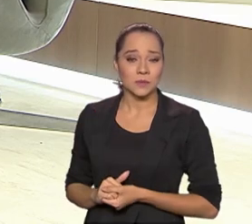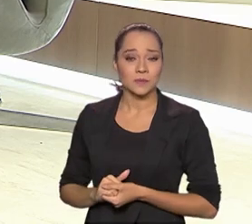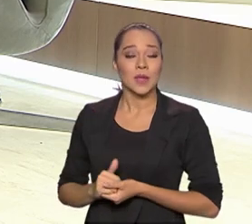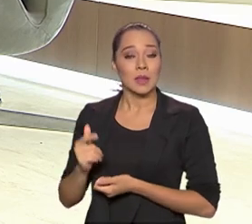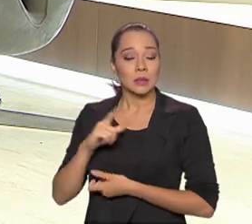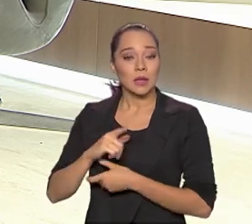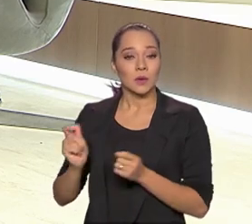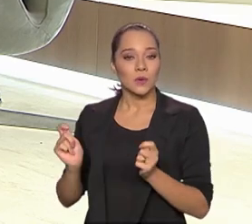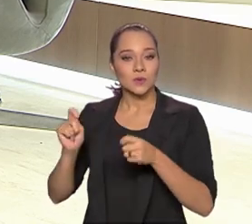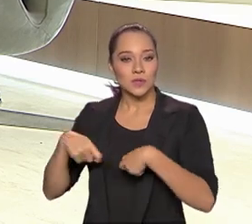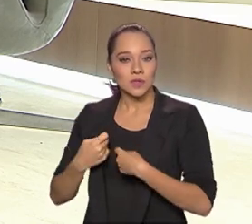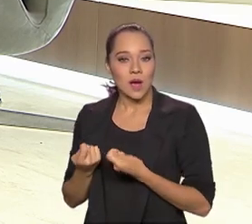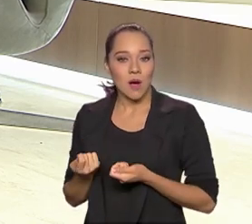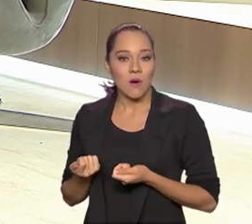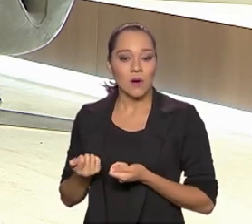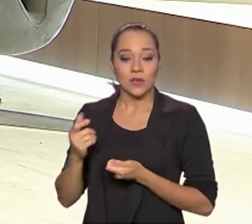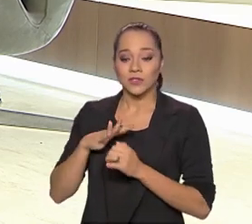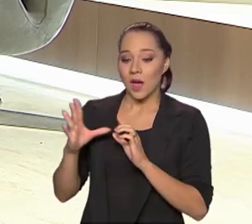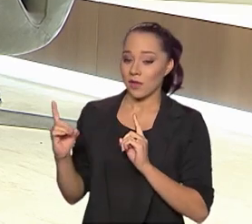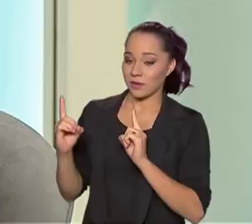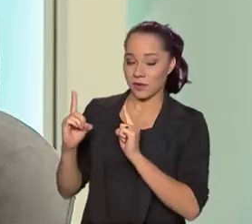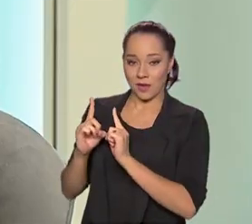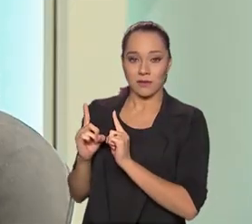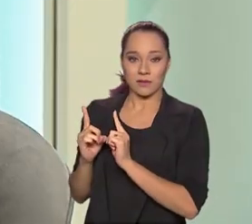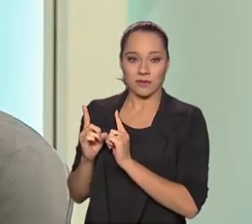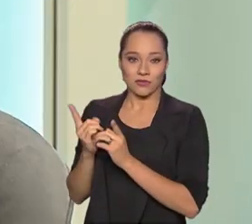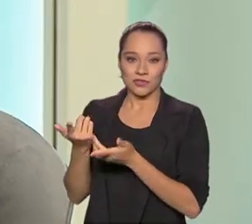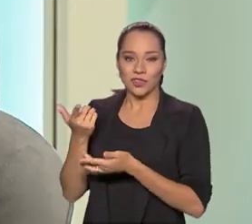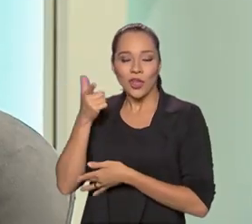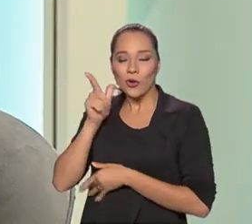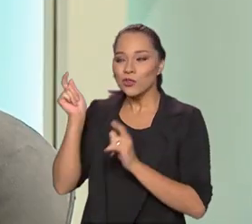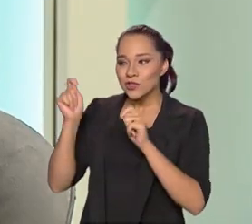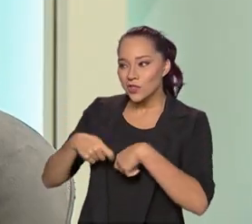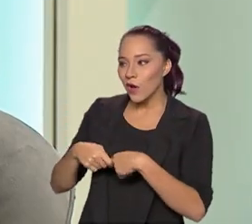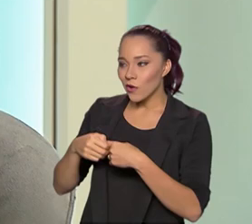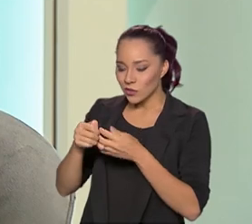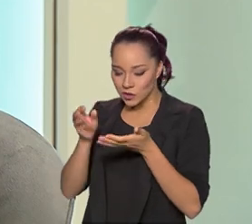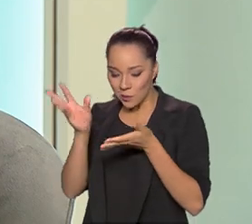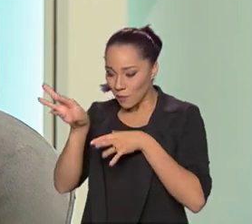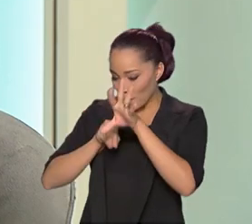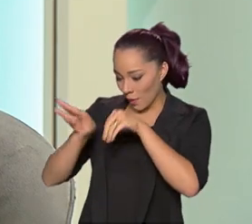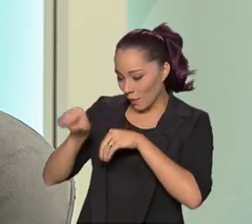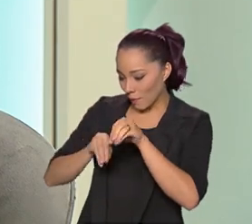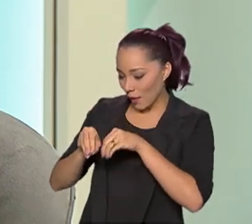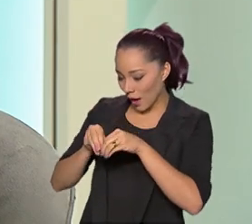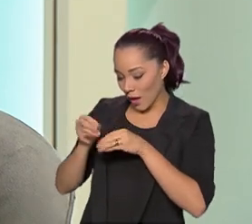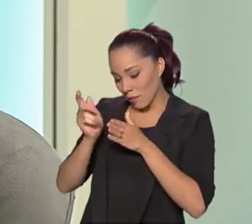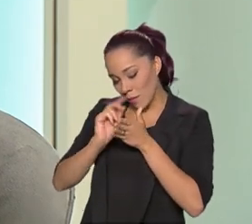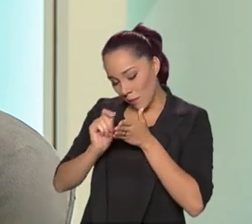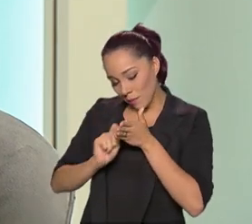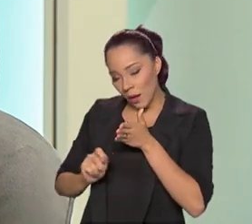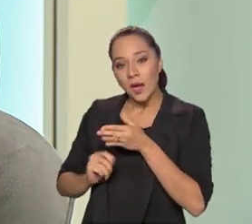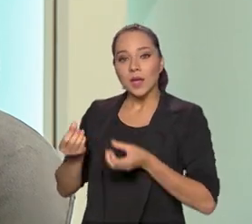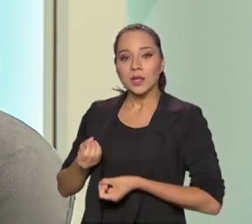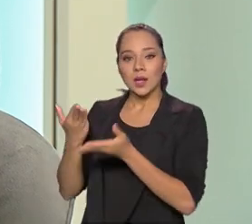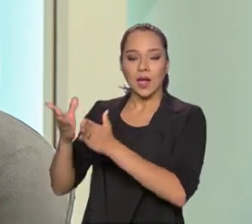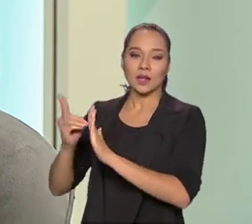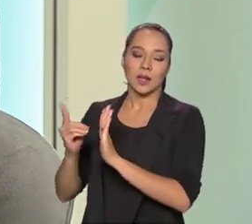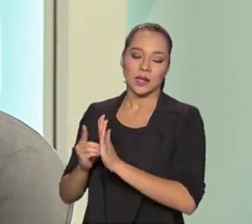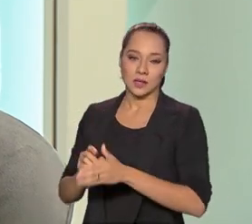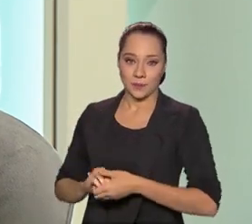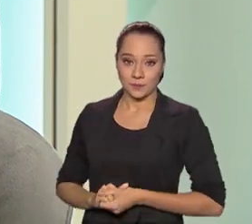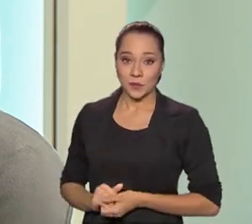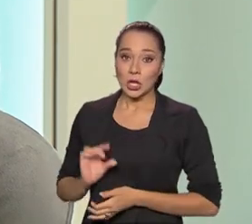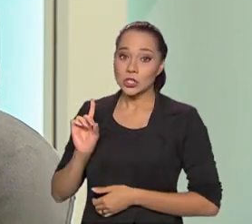ter condições de atender o preenchimento e a entrega das declarações. Porém, para